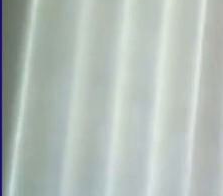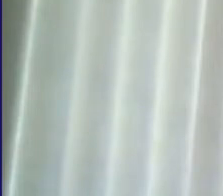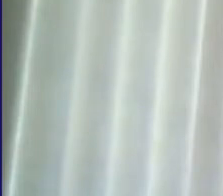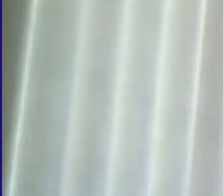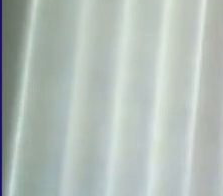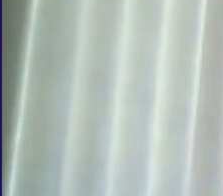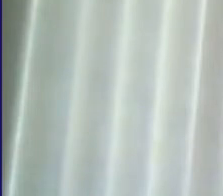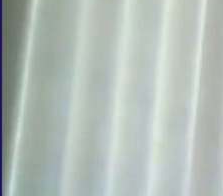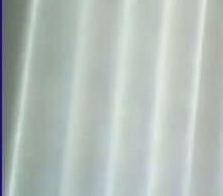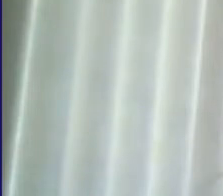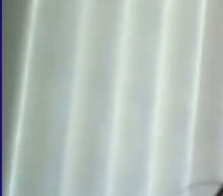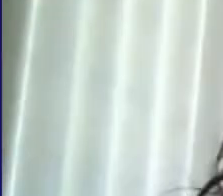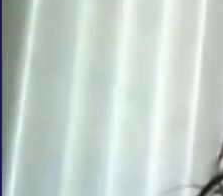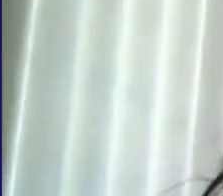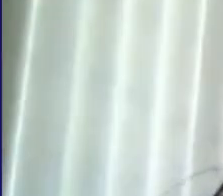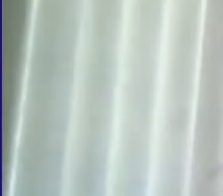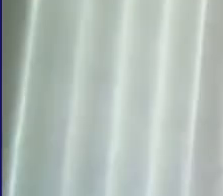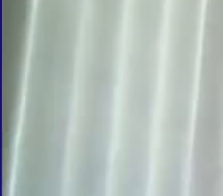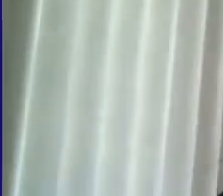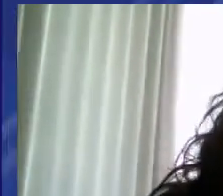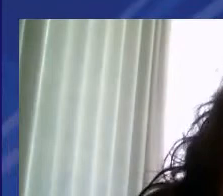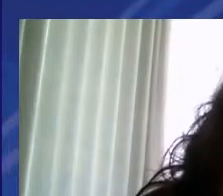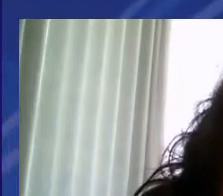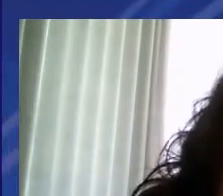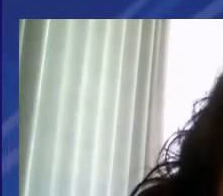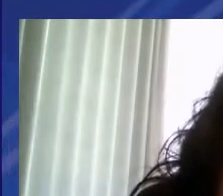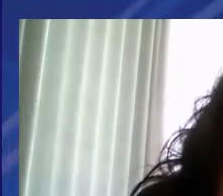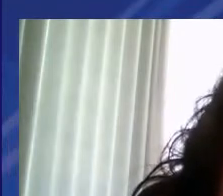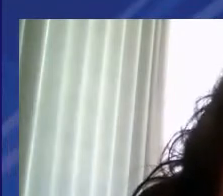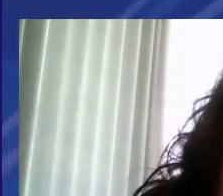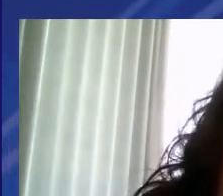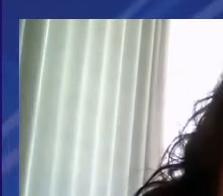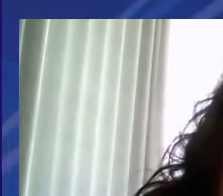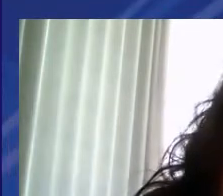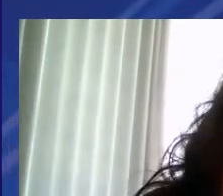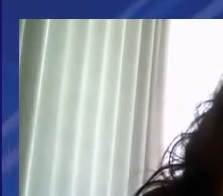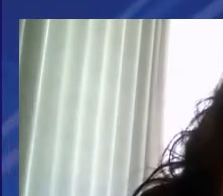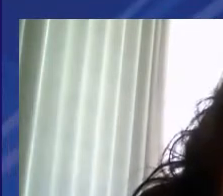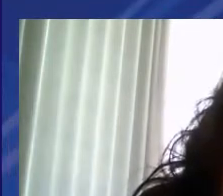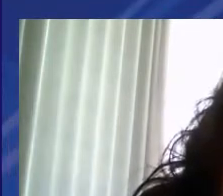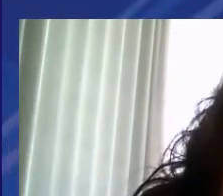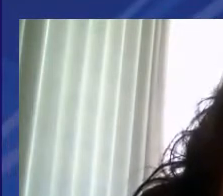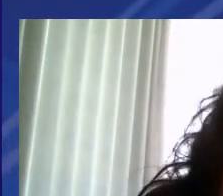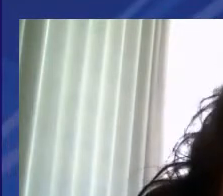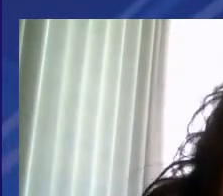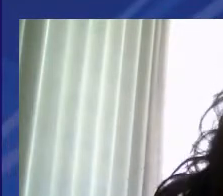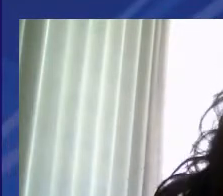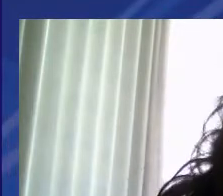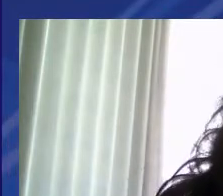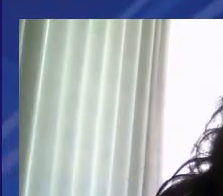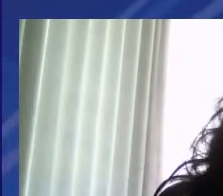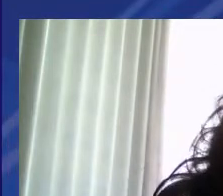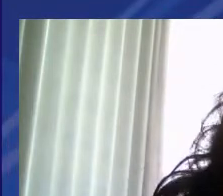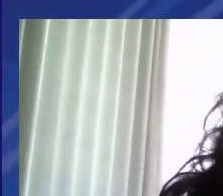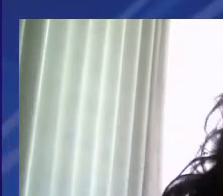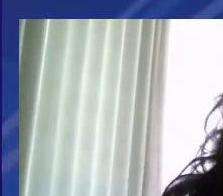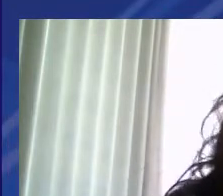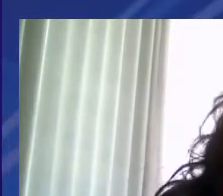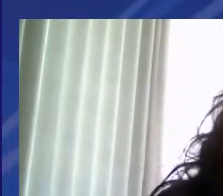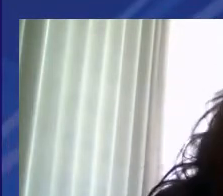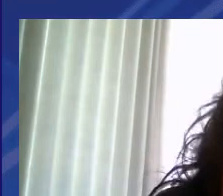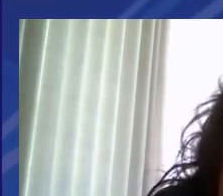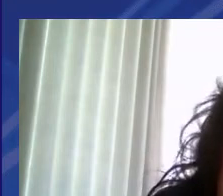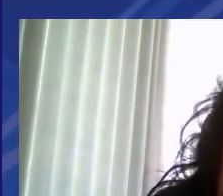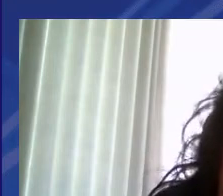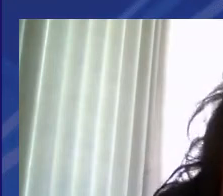intérprete de libras João de Souza Oliveira seja bem-vindo e convidamos